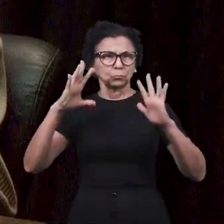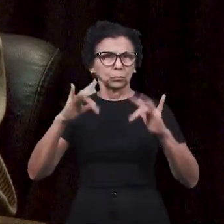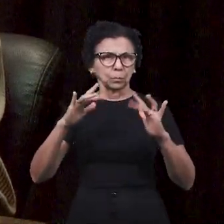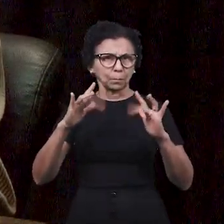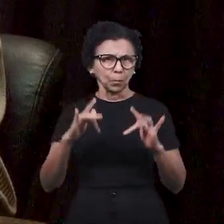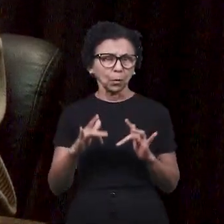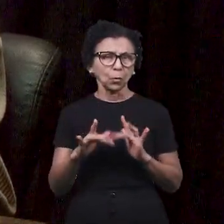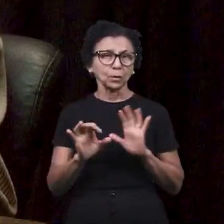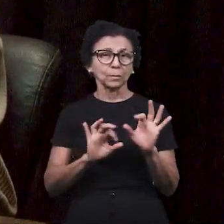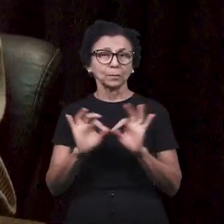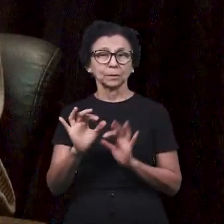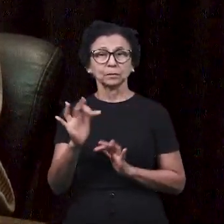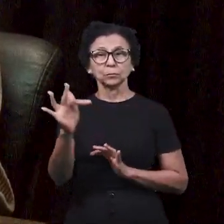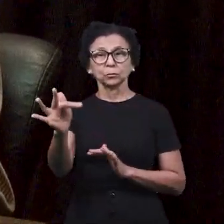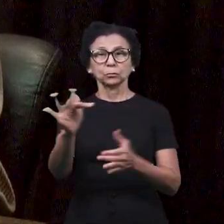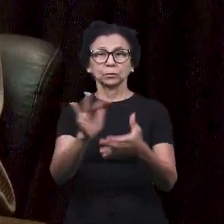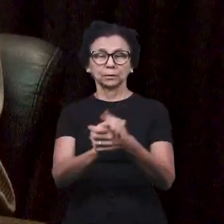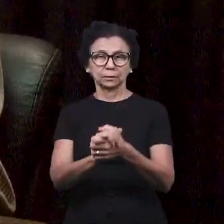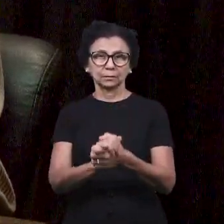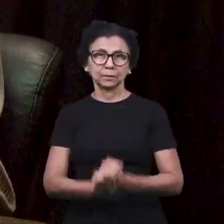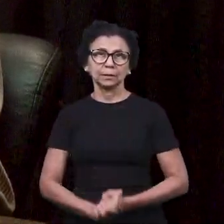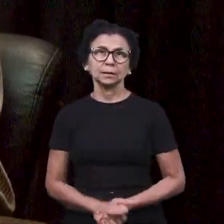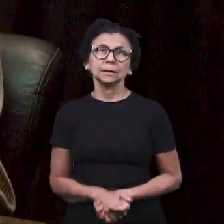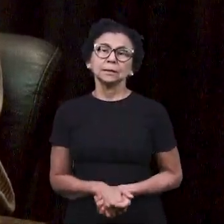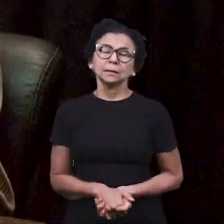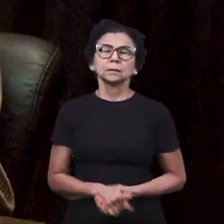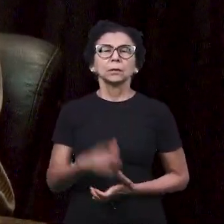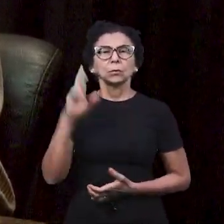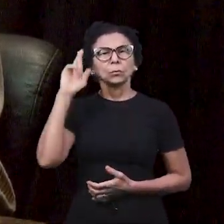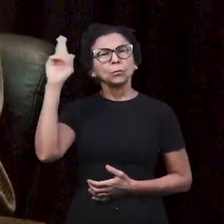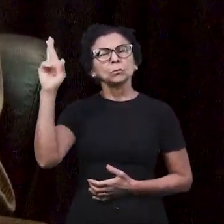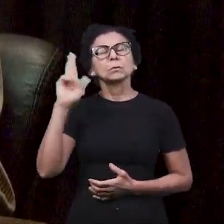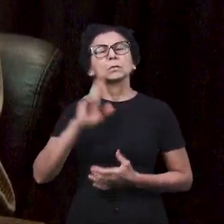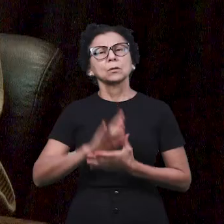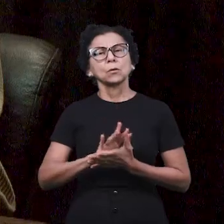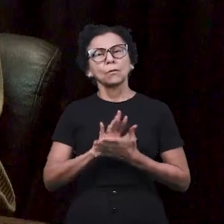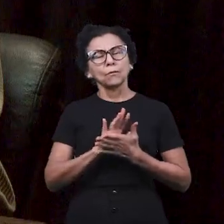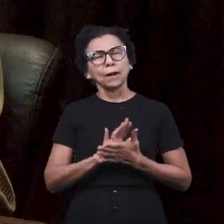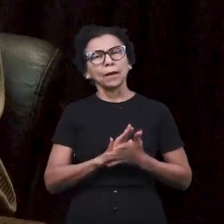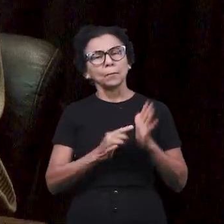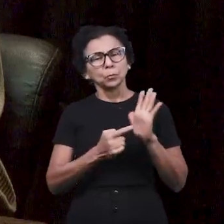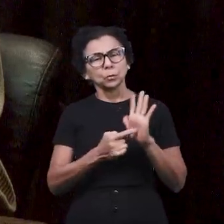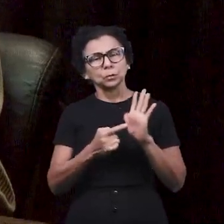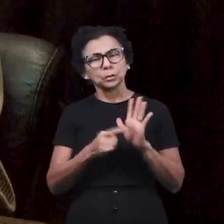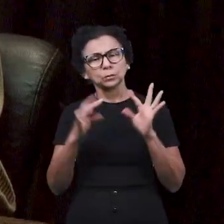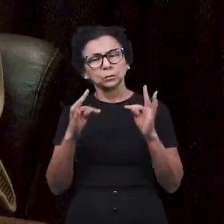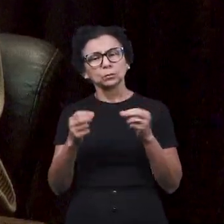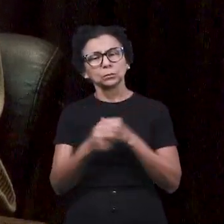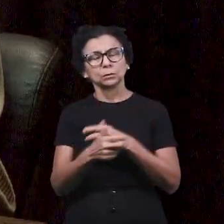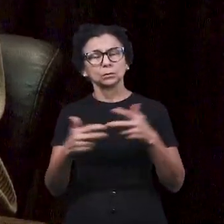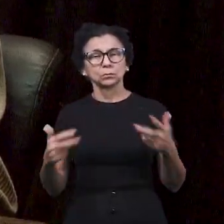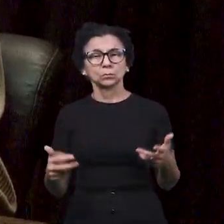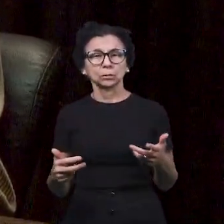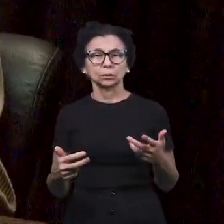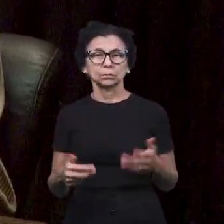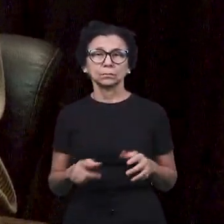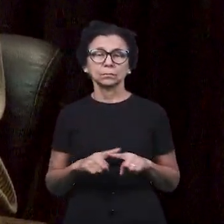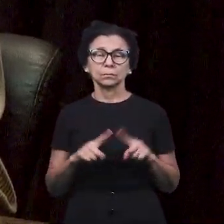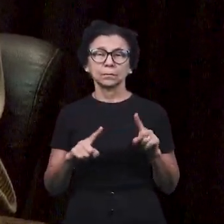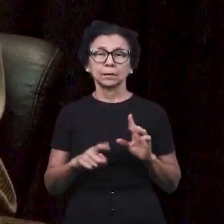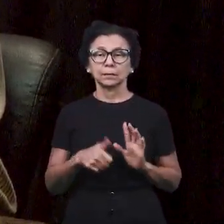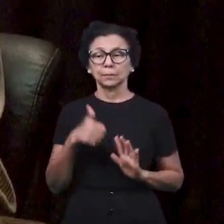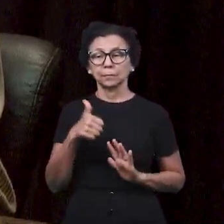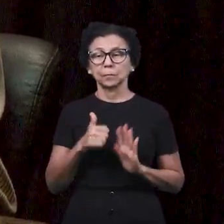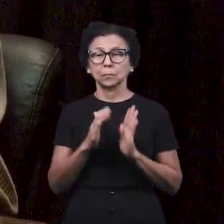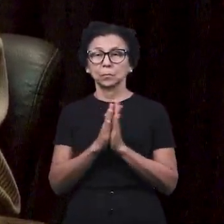um namoro, já se preparando para o casamento, ele vai ter a direção do Senhor. Então, para isso, ele vai orar, vai